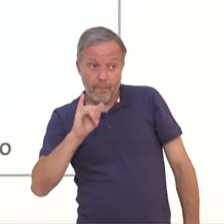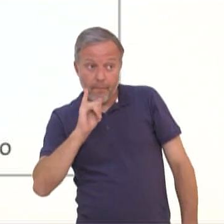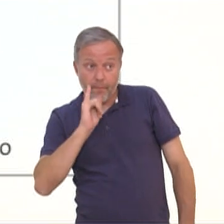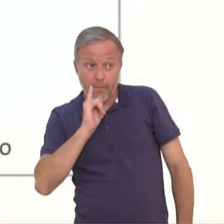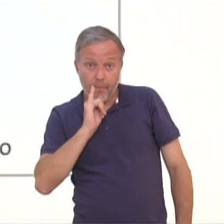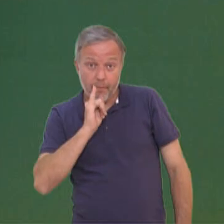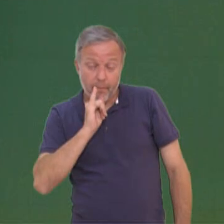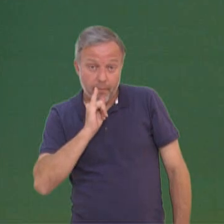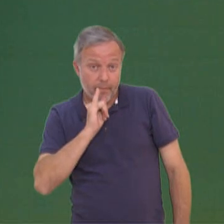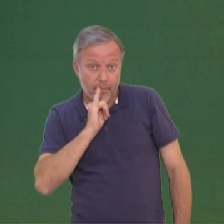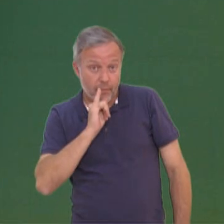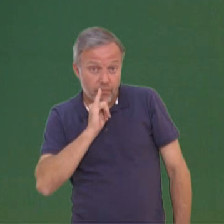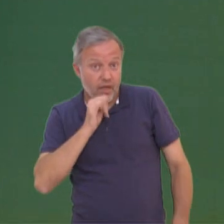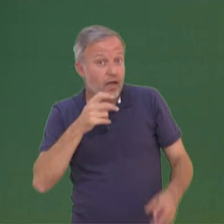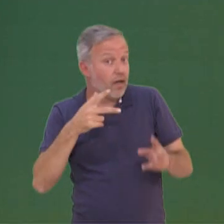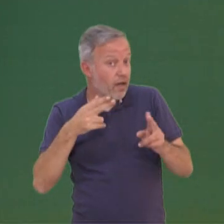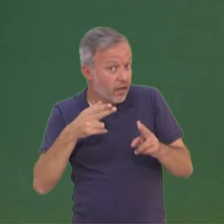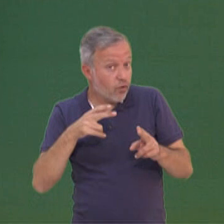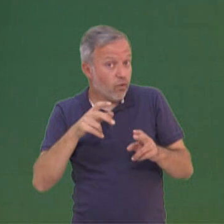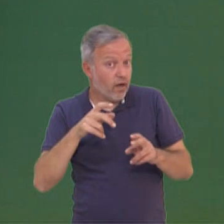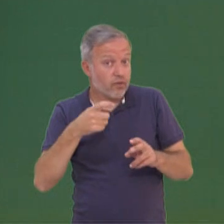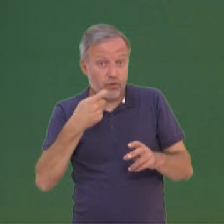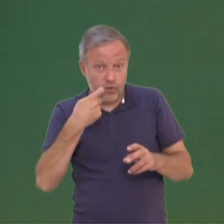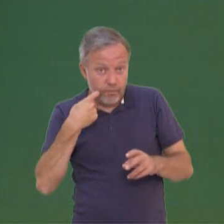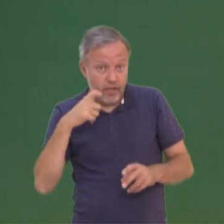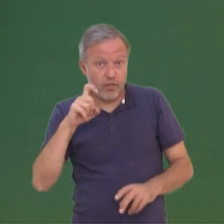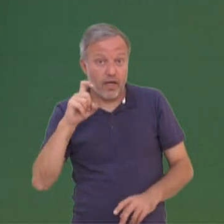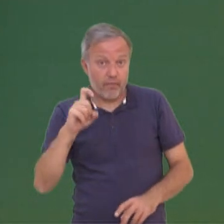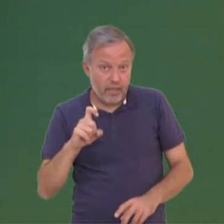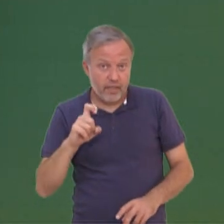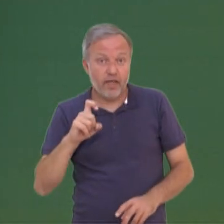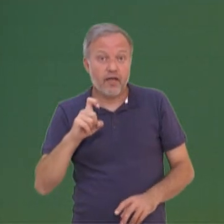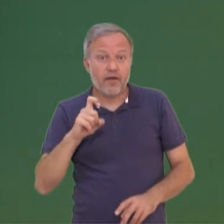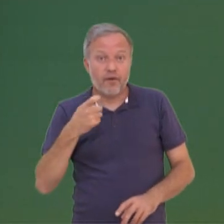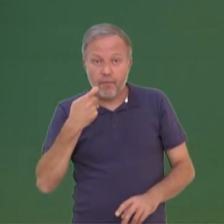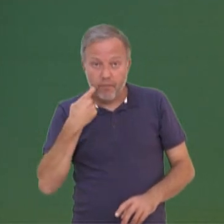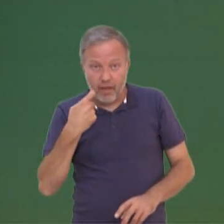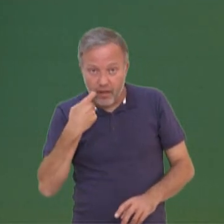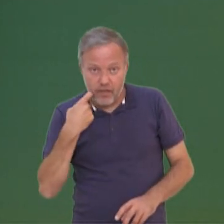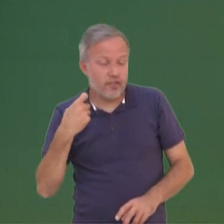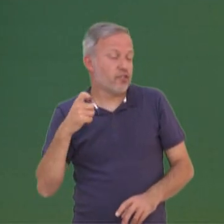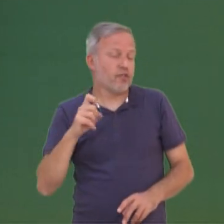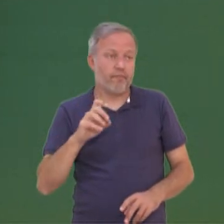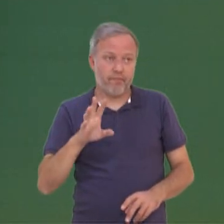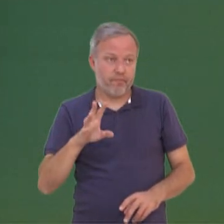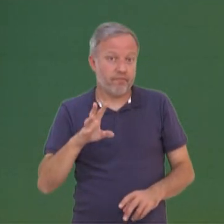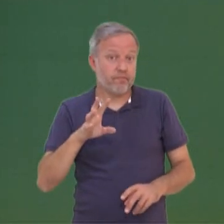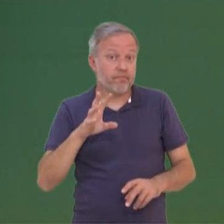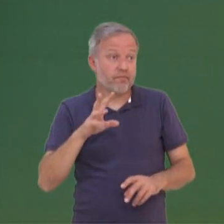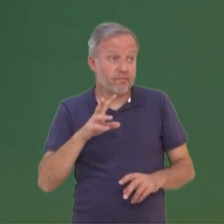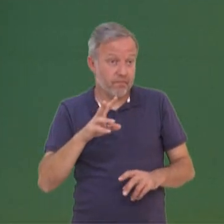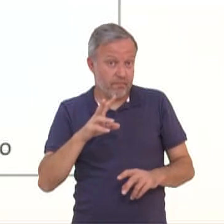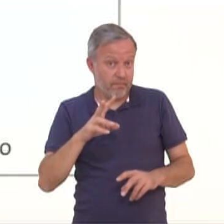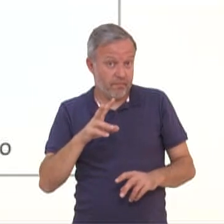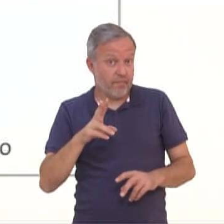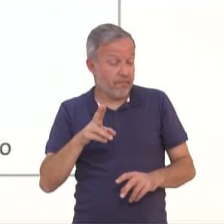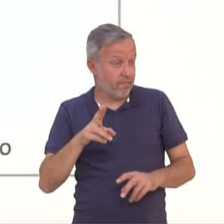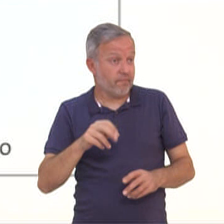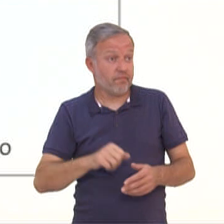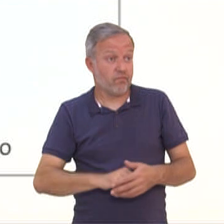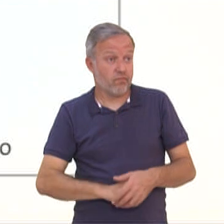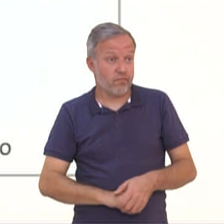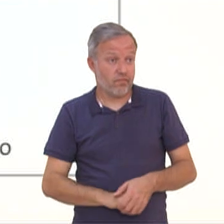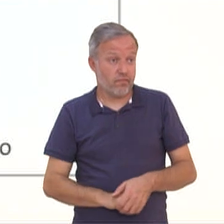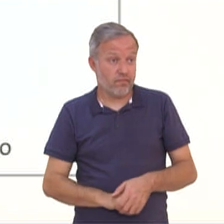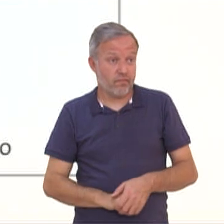Do camarão, dos siris, dos caranguejos, das lagostas. É o mesmo das baratas. Então, se dá